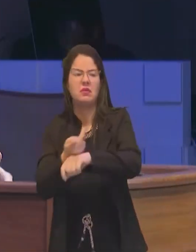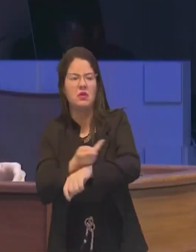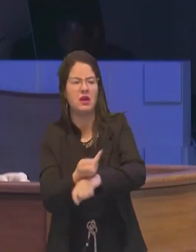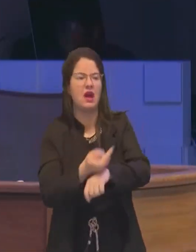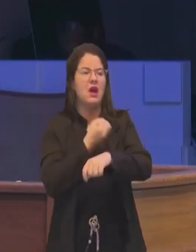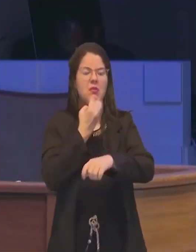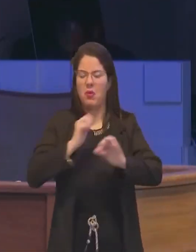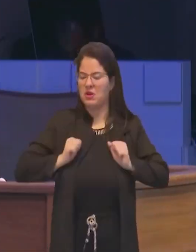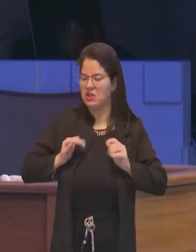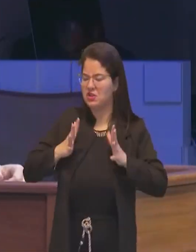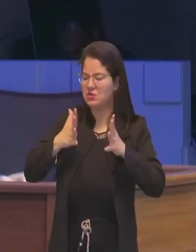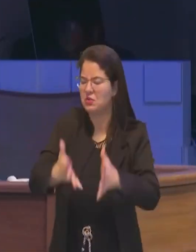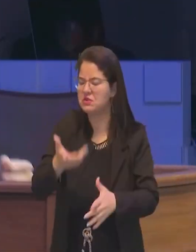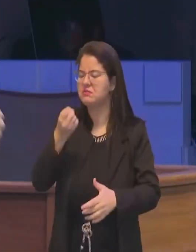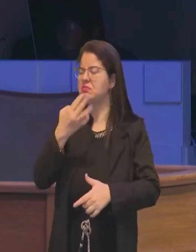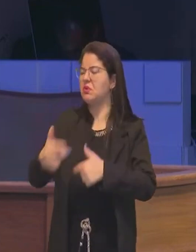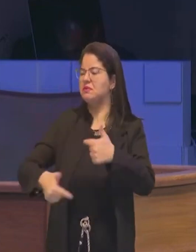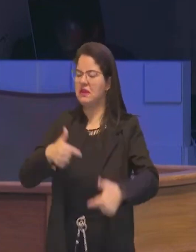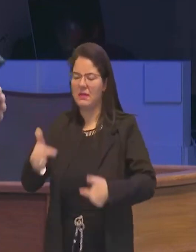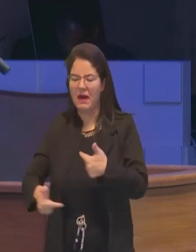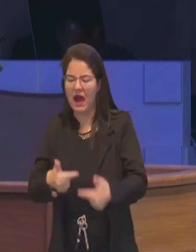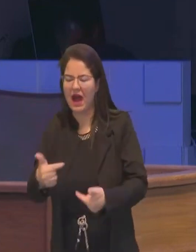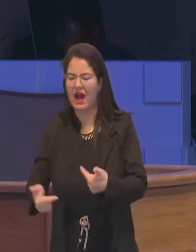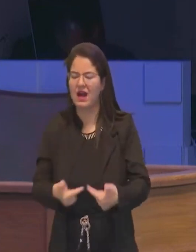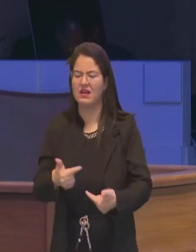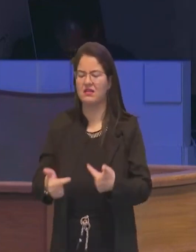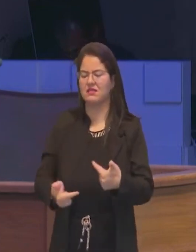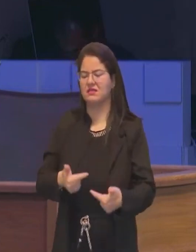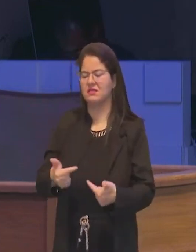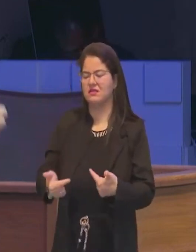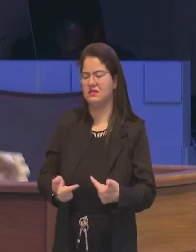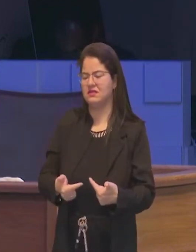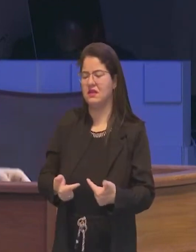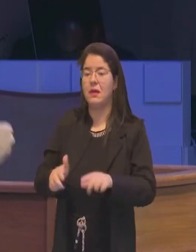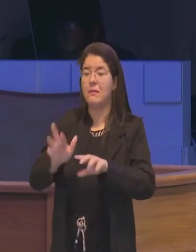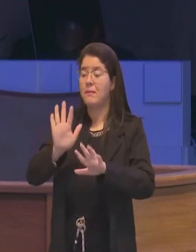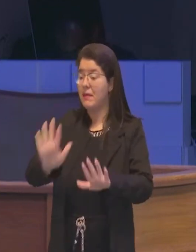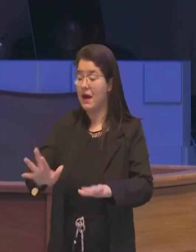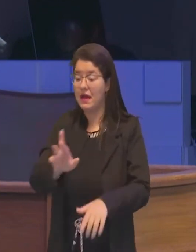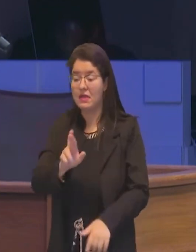boas atitudes, mas não é, como o Carreginho disse, porque estão